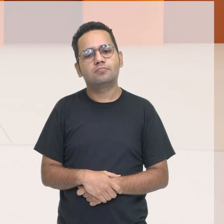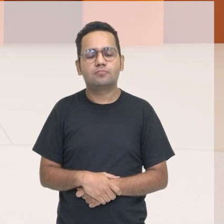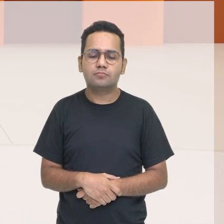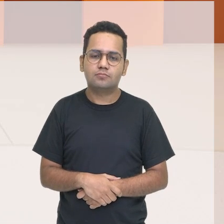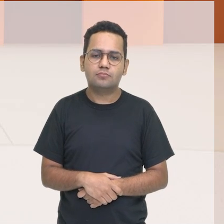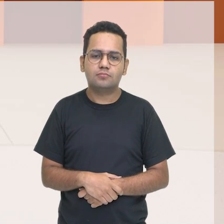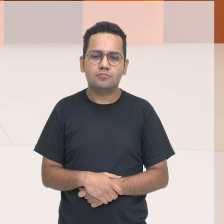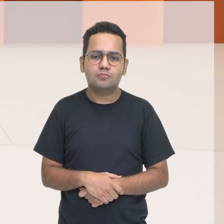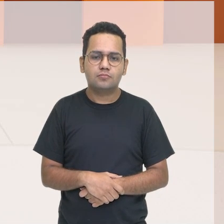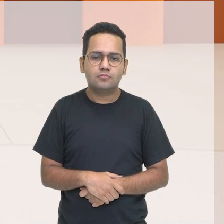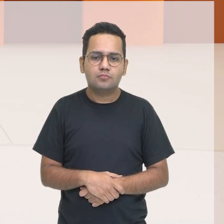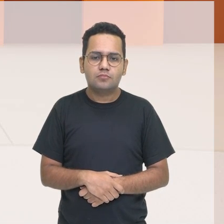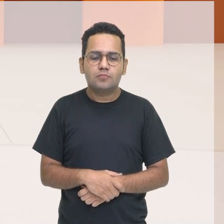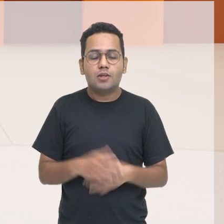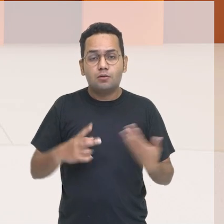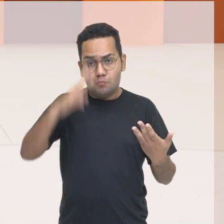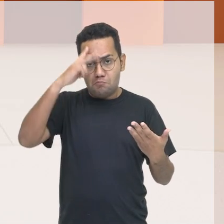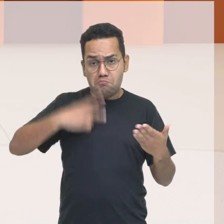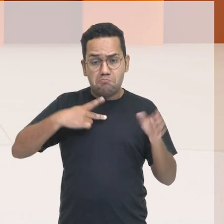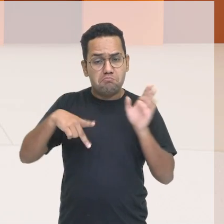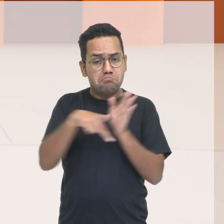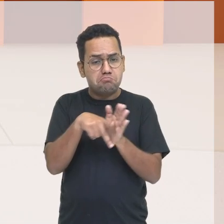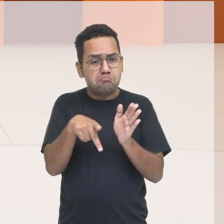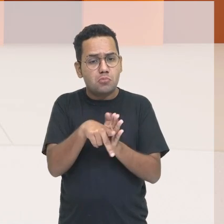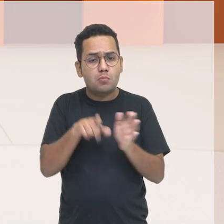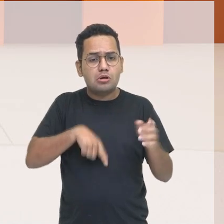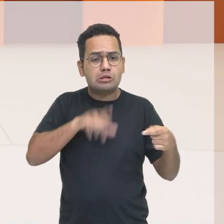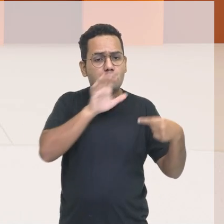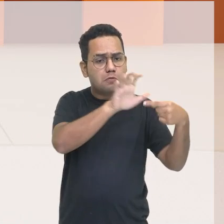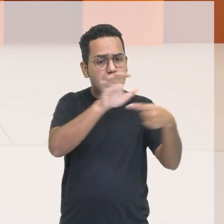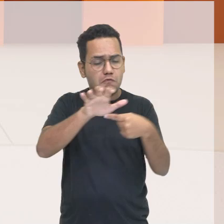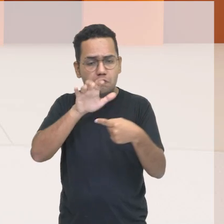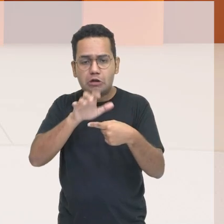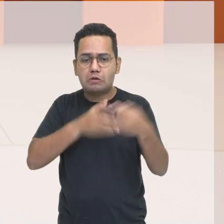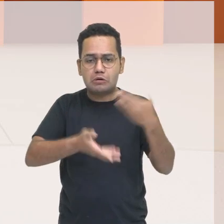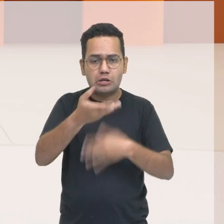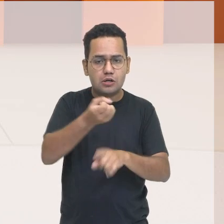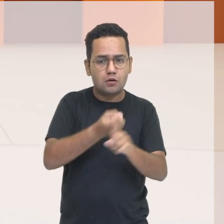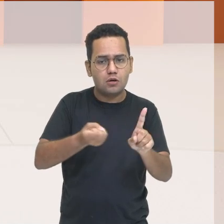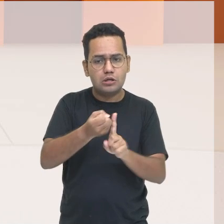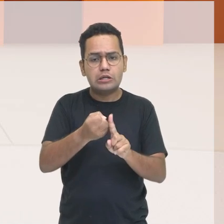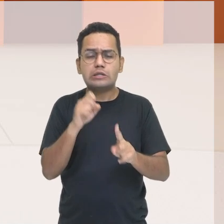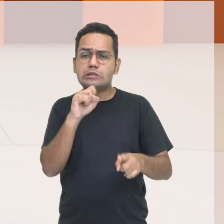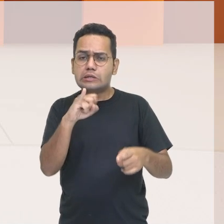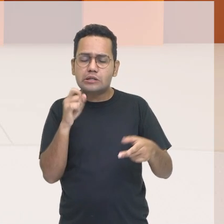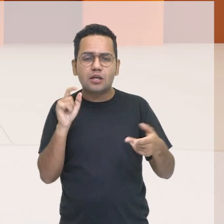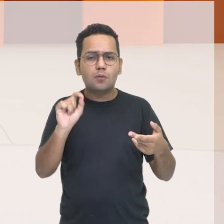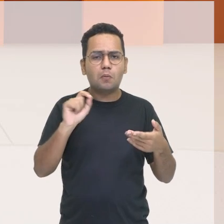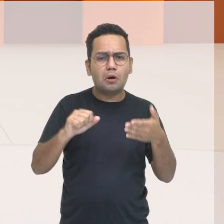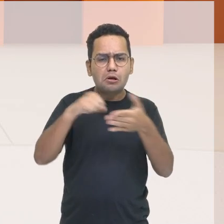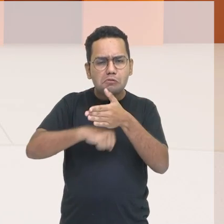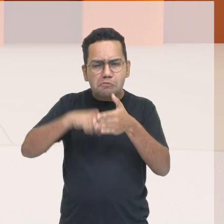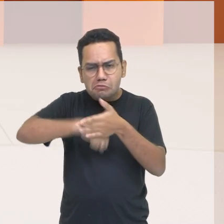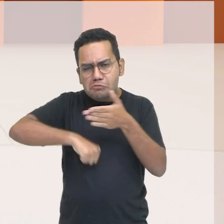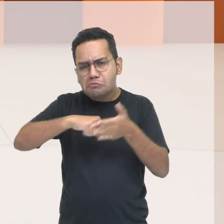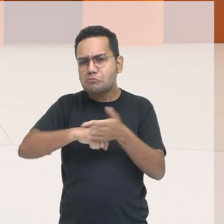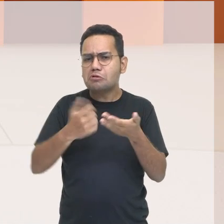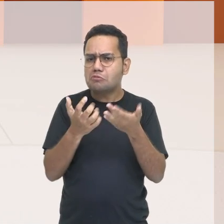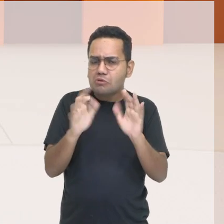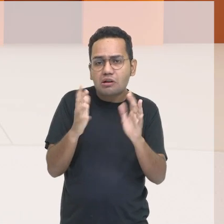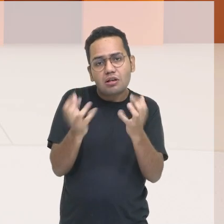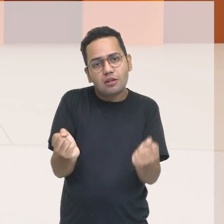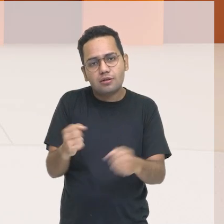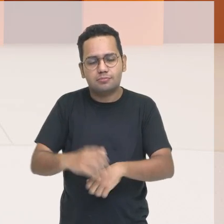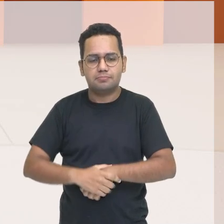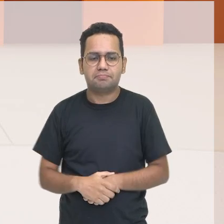numa relação social, mesmo que haja resistência alheia. Então, a pessoa que tem esse poder, ou um grupo que tem esse